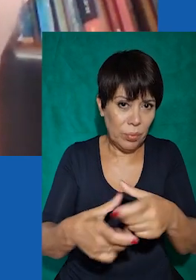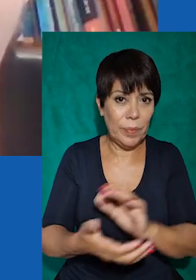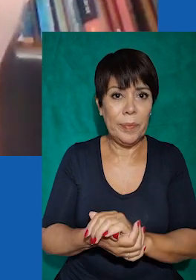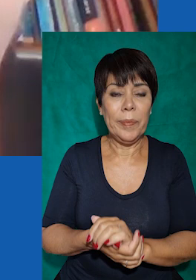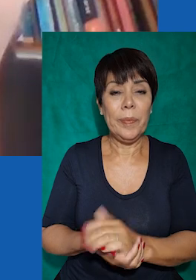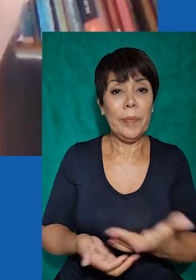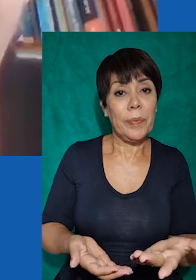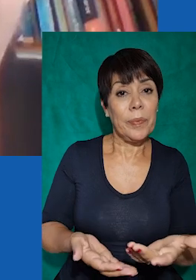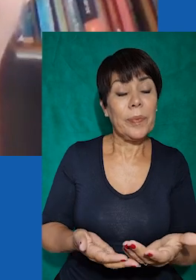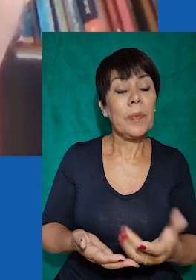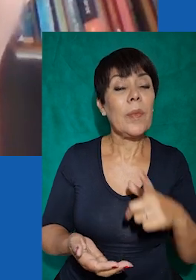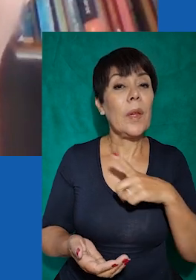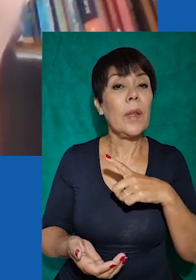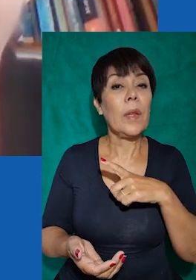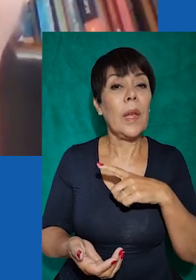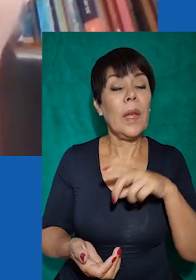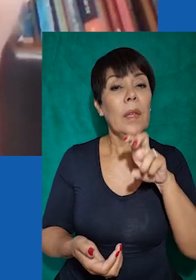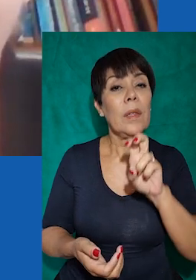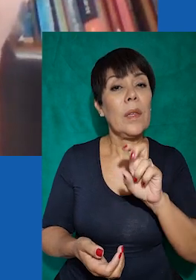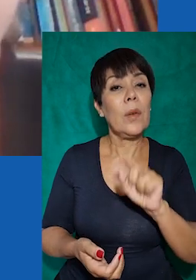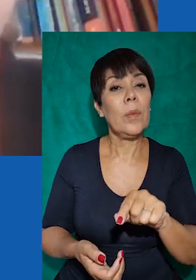né? Ela tem